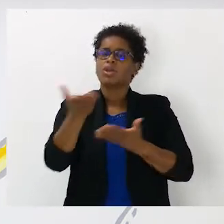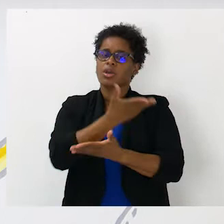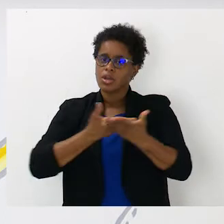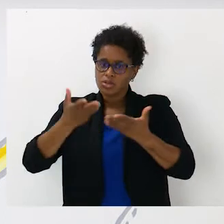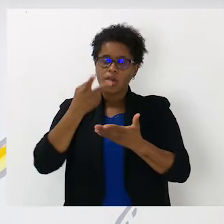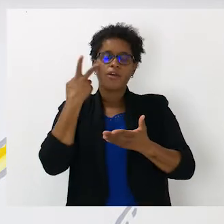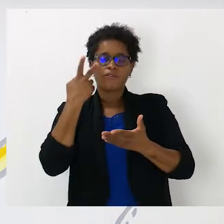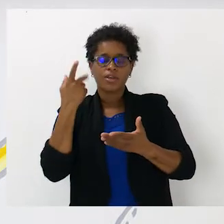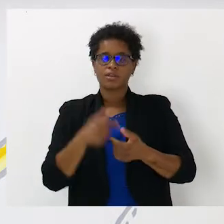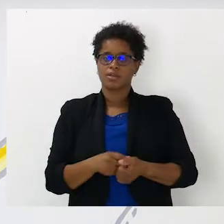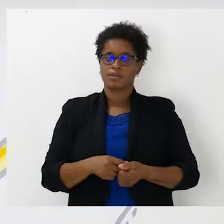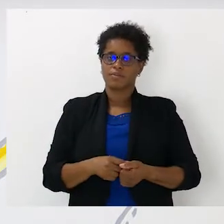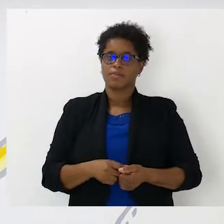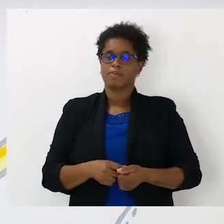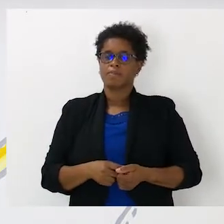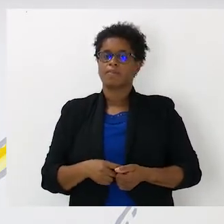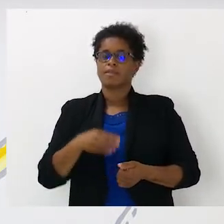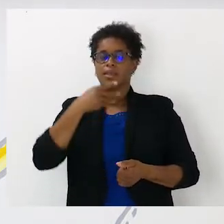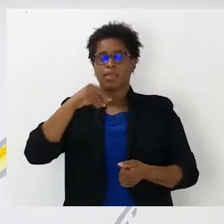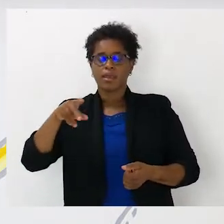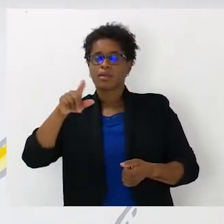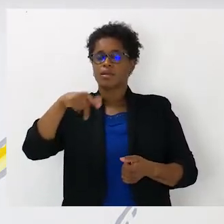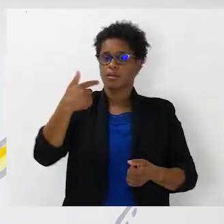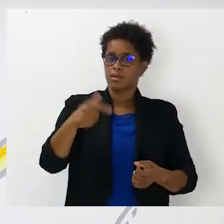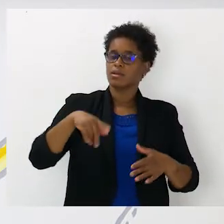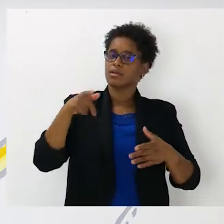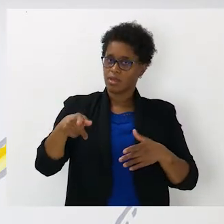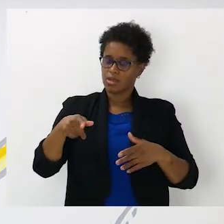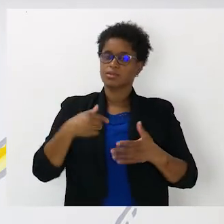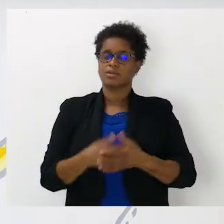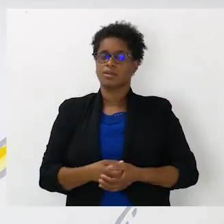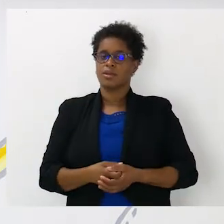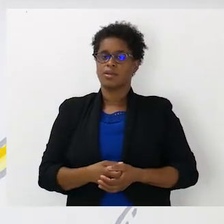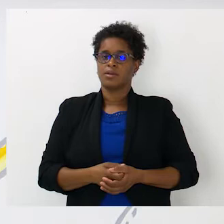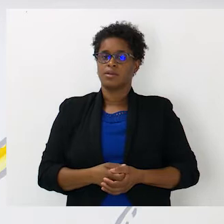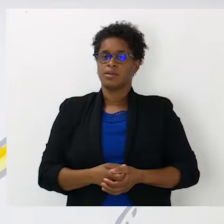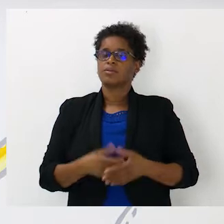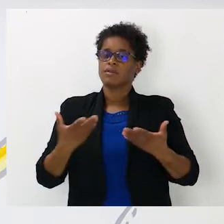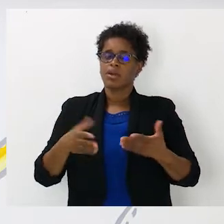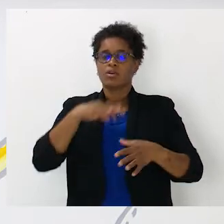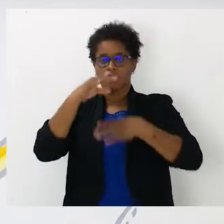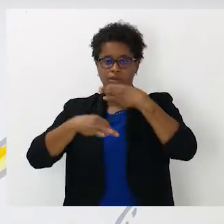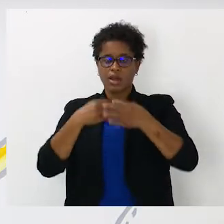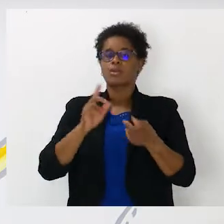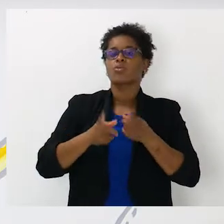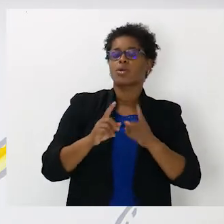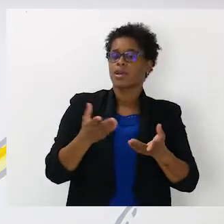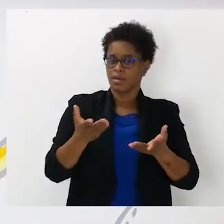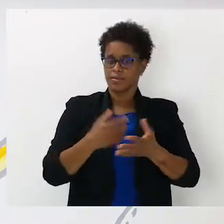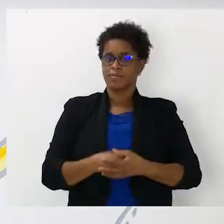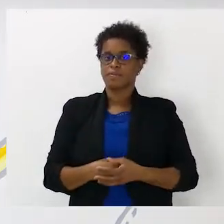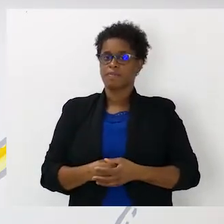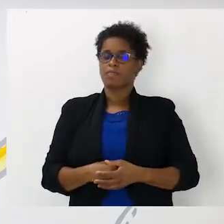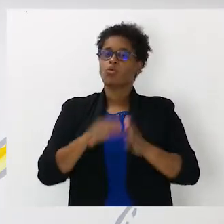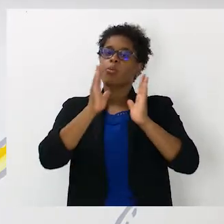vida terrena e posto esta. Vamos falar então de quê?